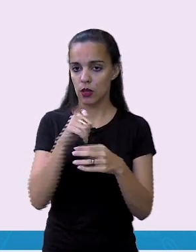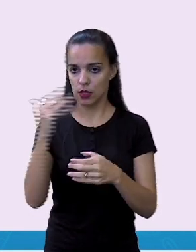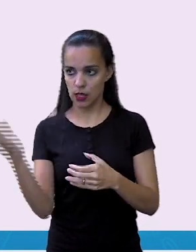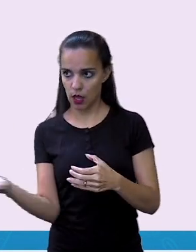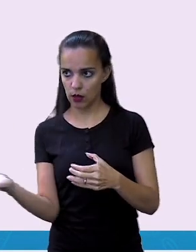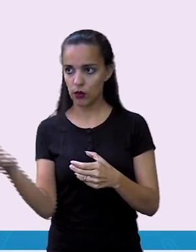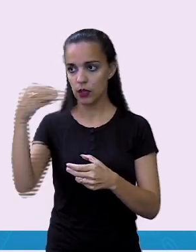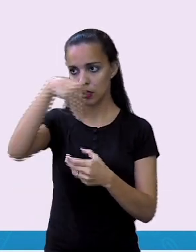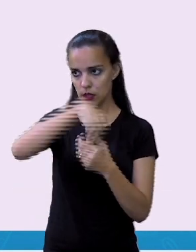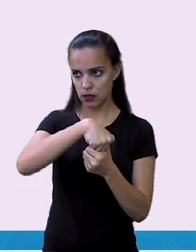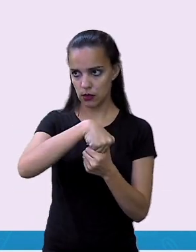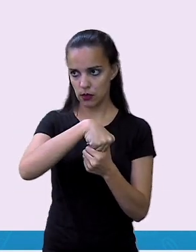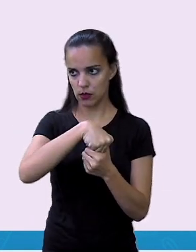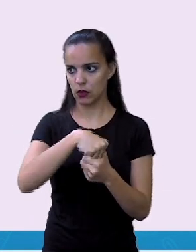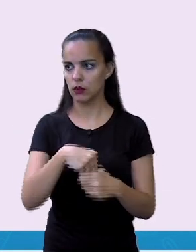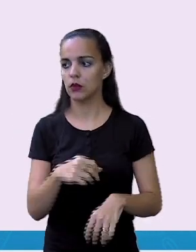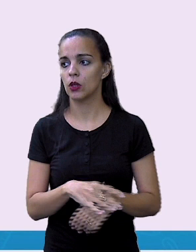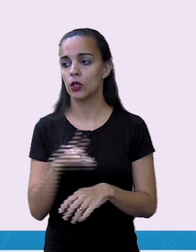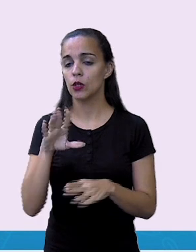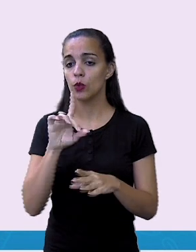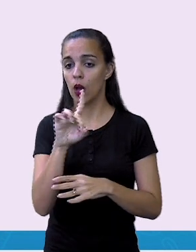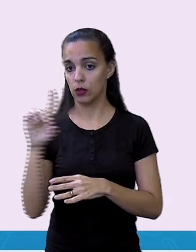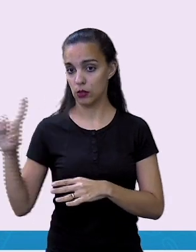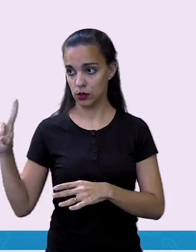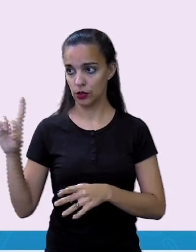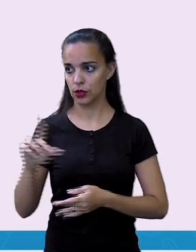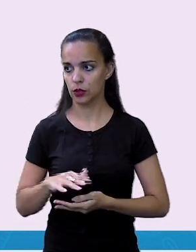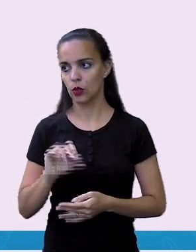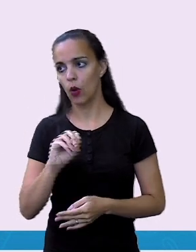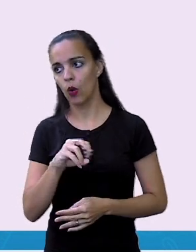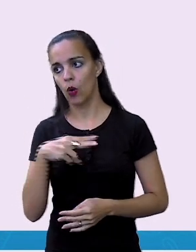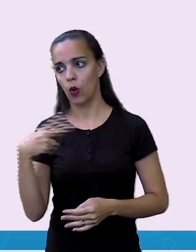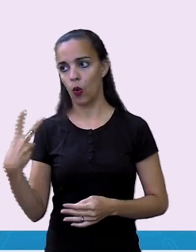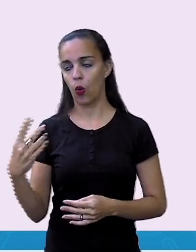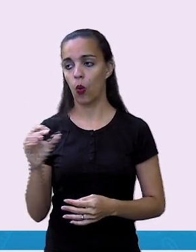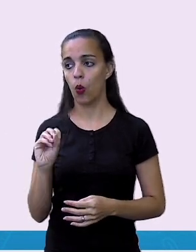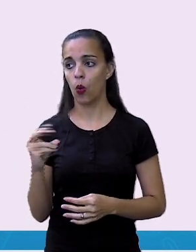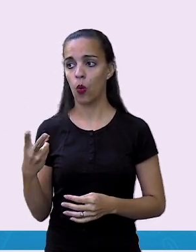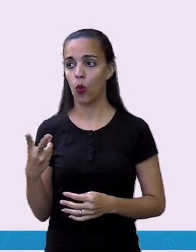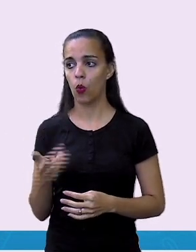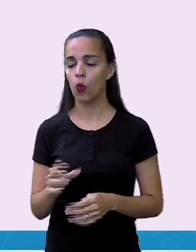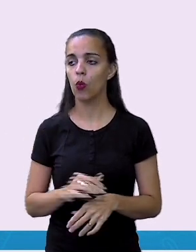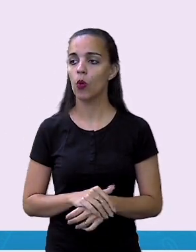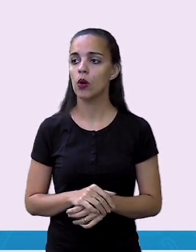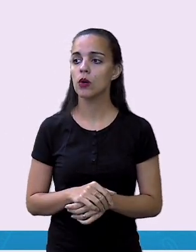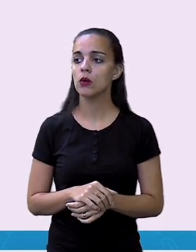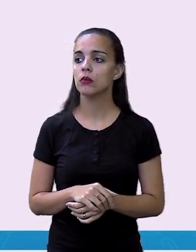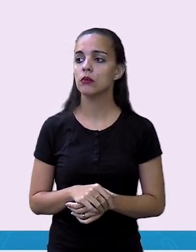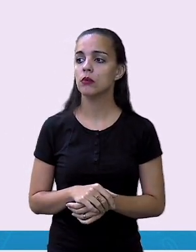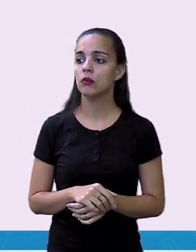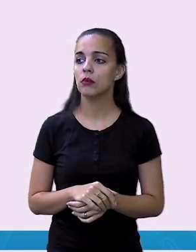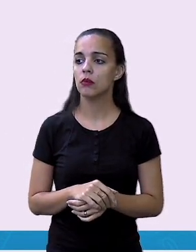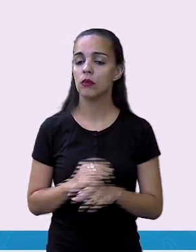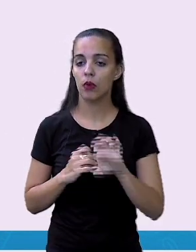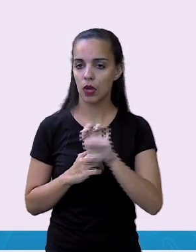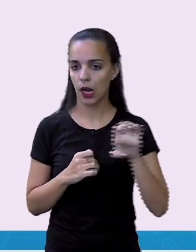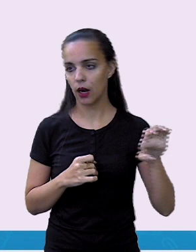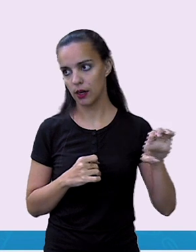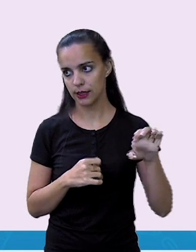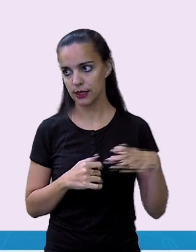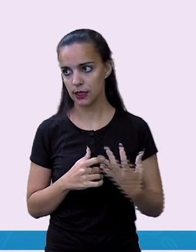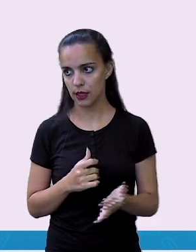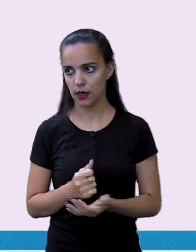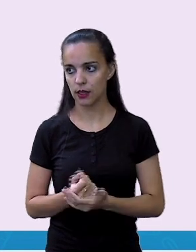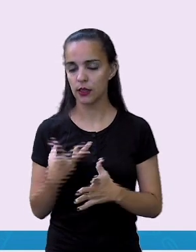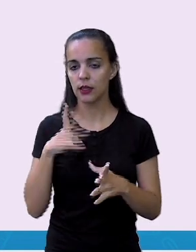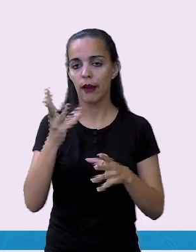externo e interno, à direita, ou eu posso ter à esquerda, certo?